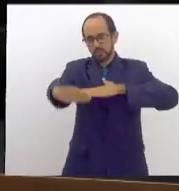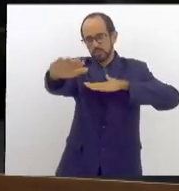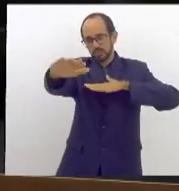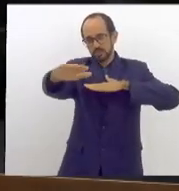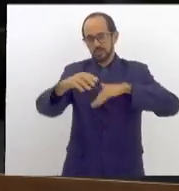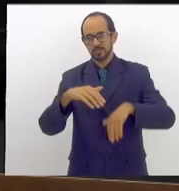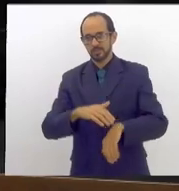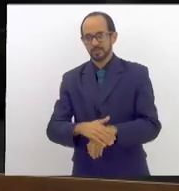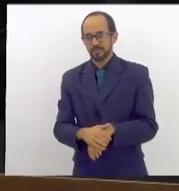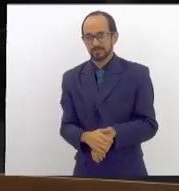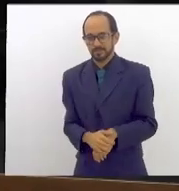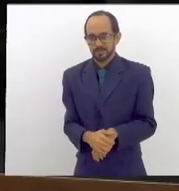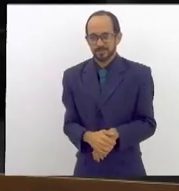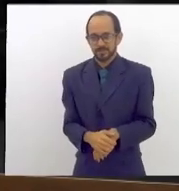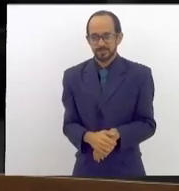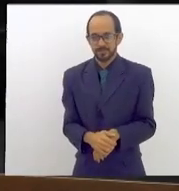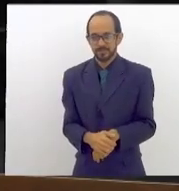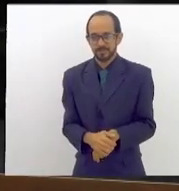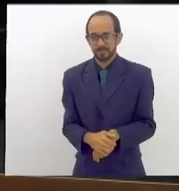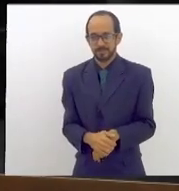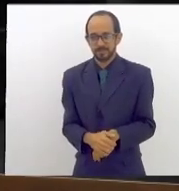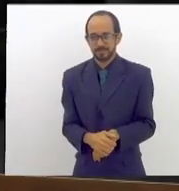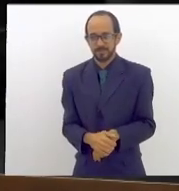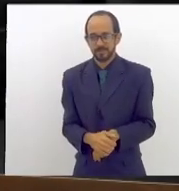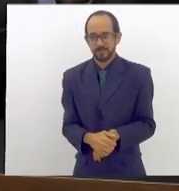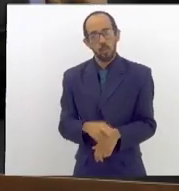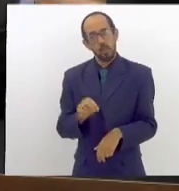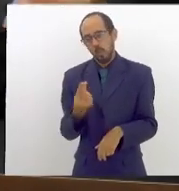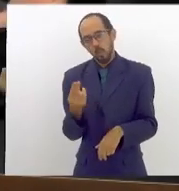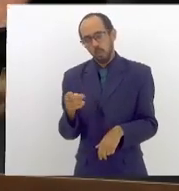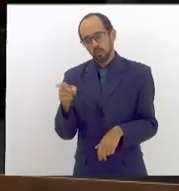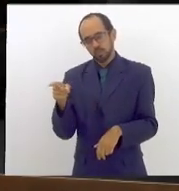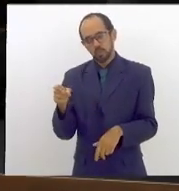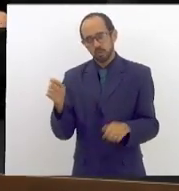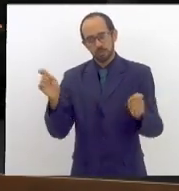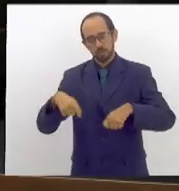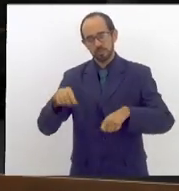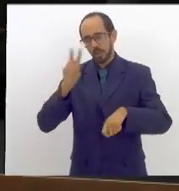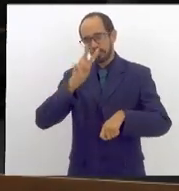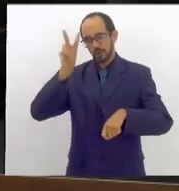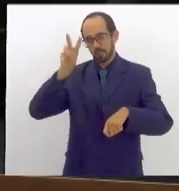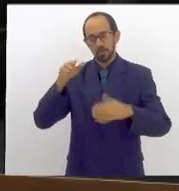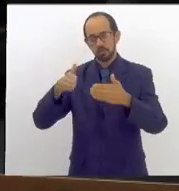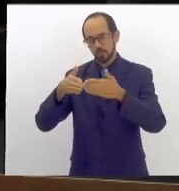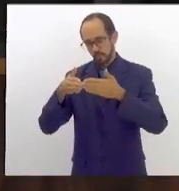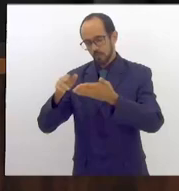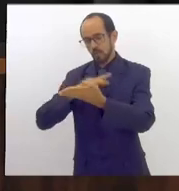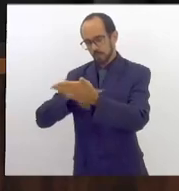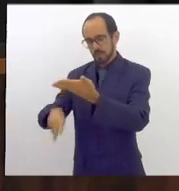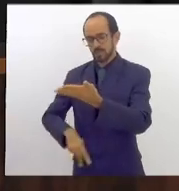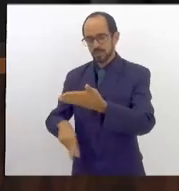o outro está impossibilitado senão ele não vai ver por favor presidente